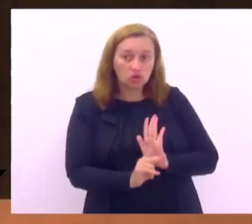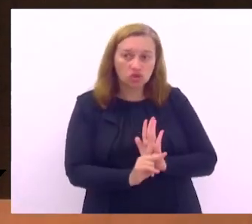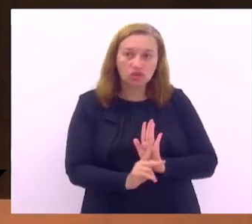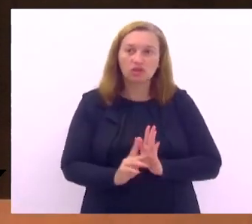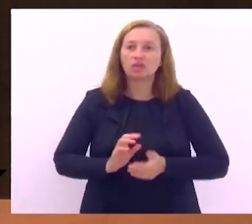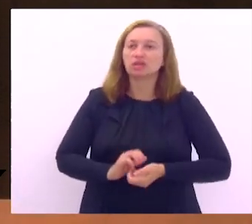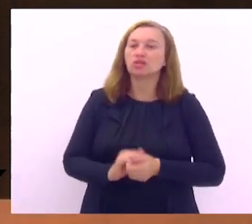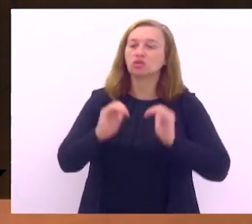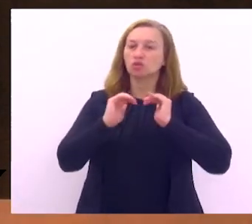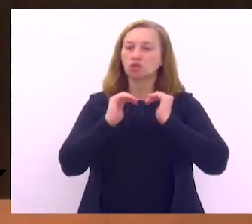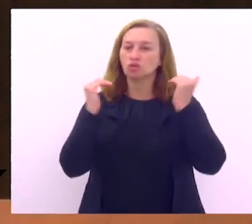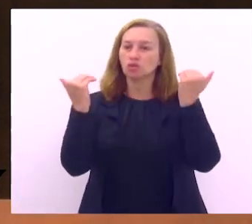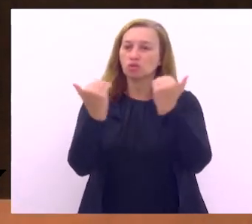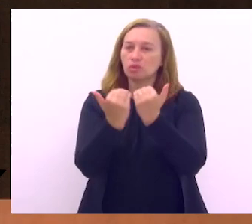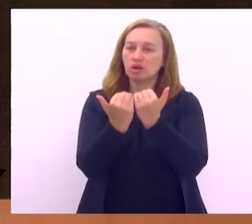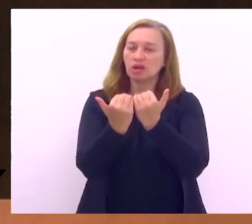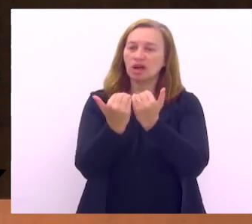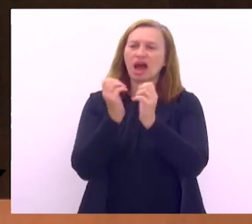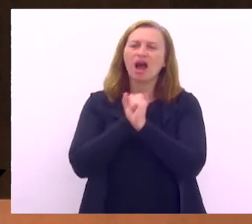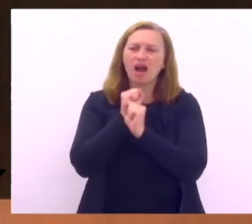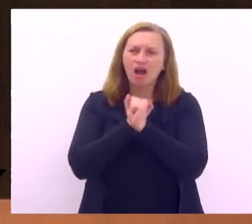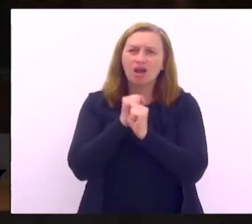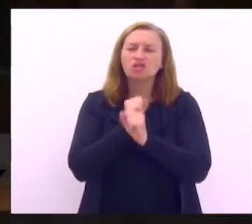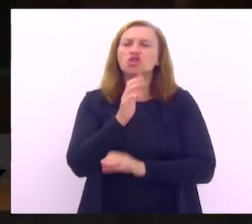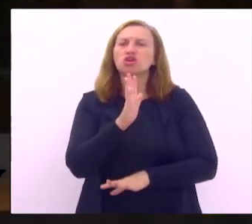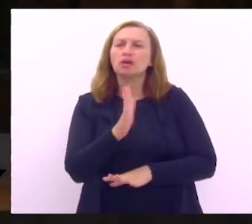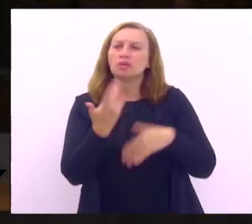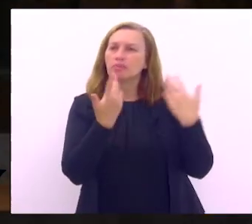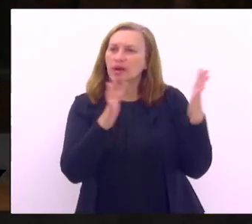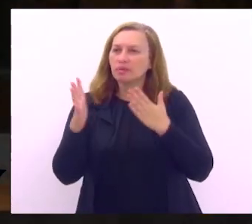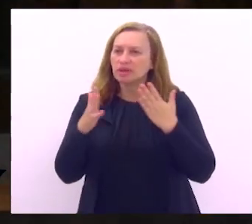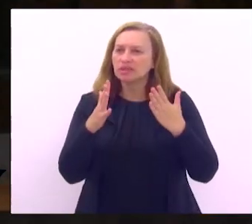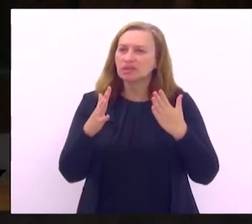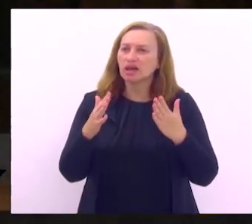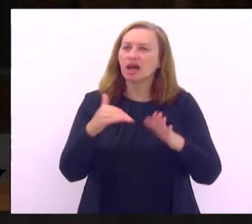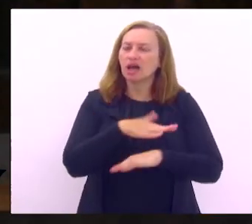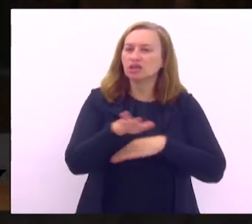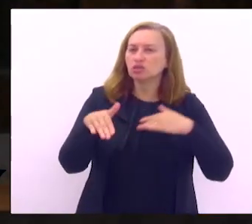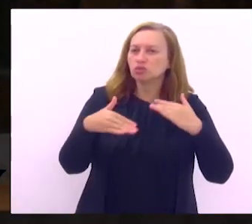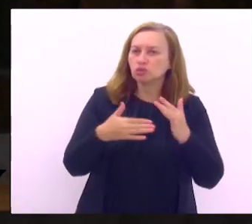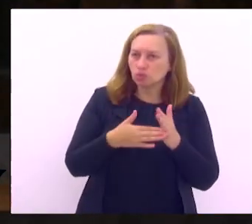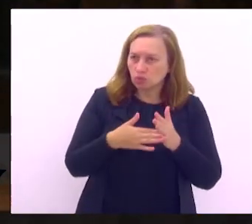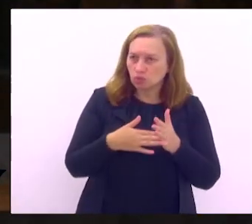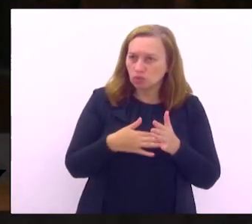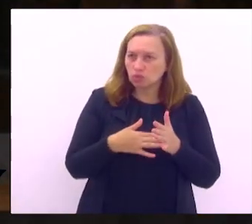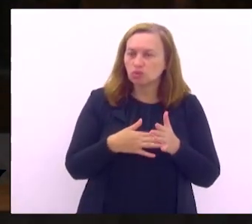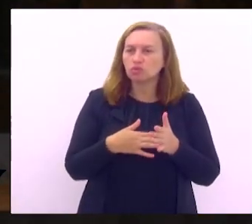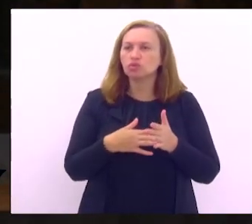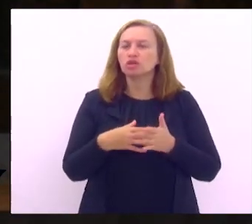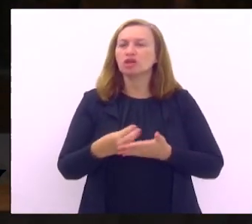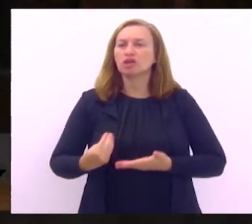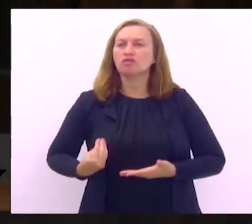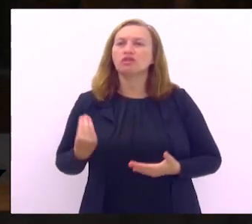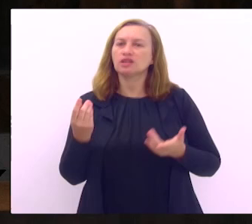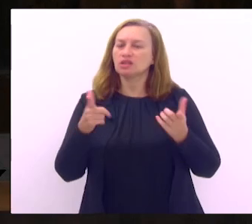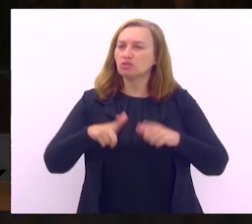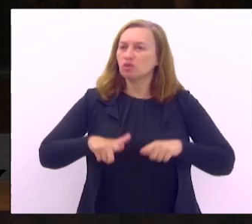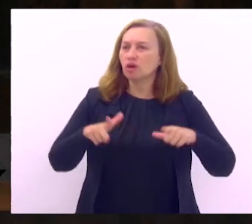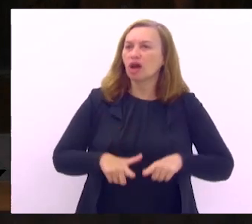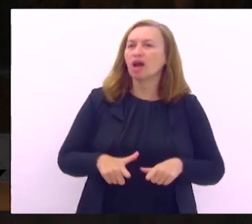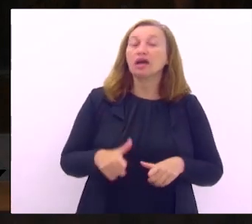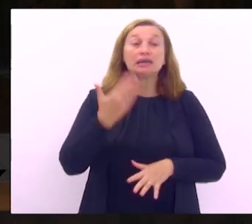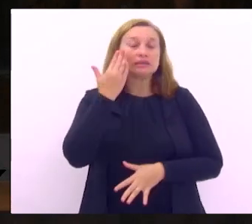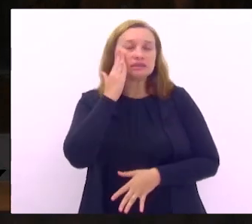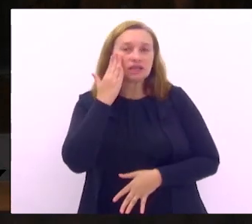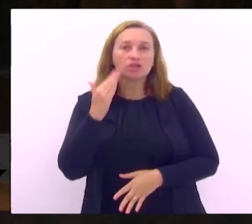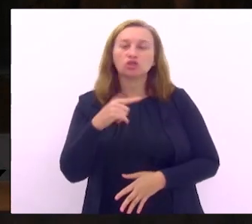de Barros já há mais tempo. Saudar a sociedade civil organizada que se faz presente, presidente, porque entendo